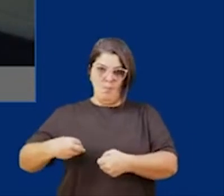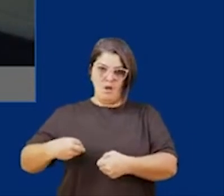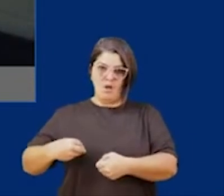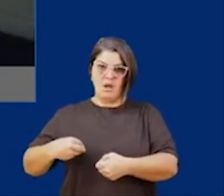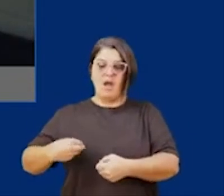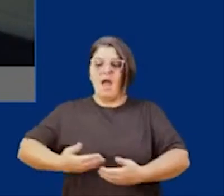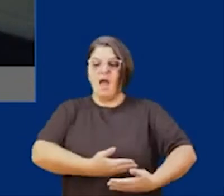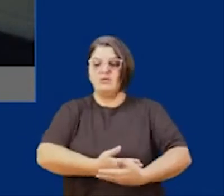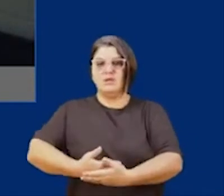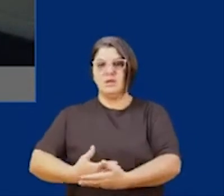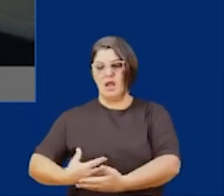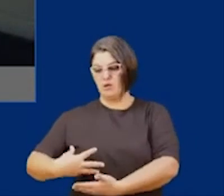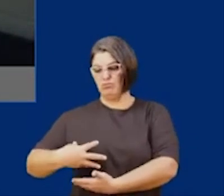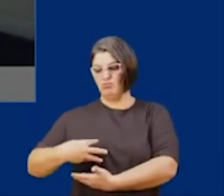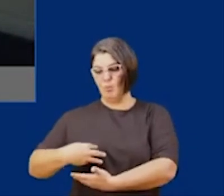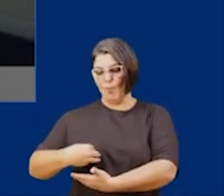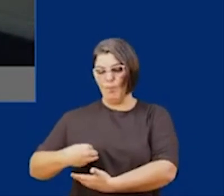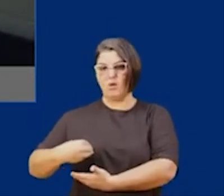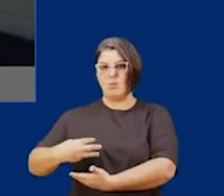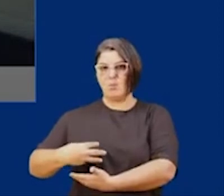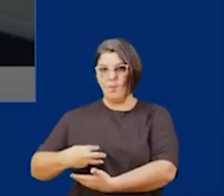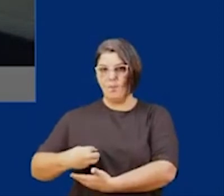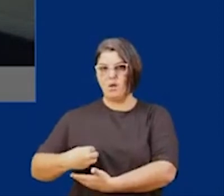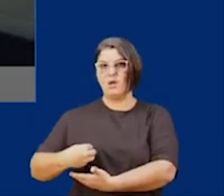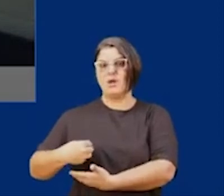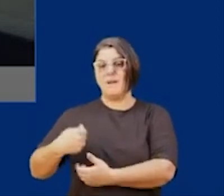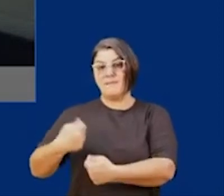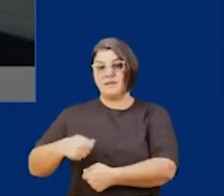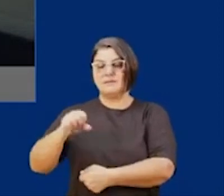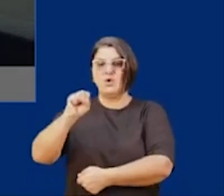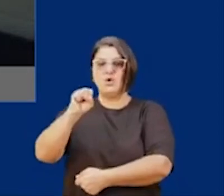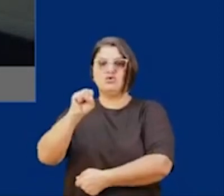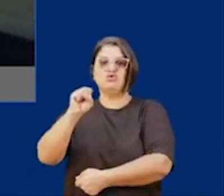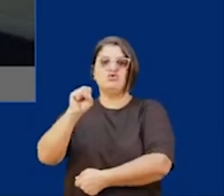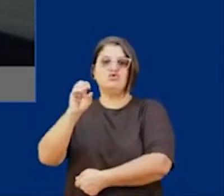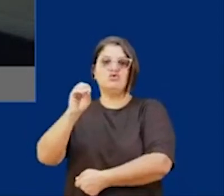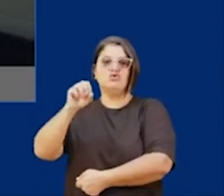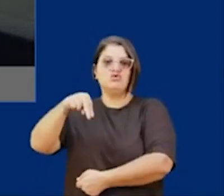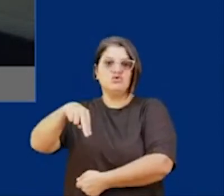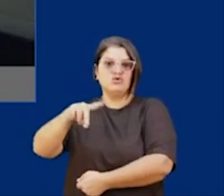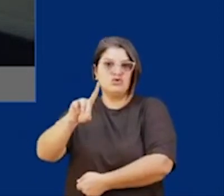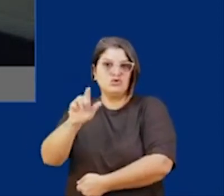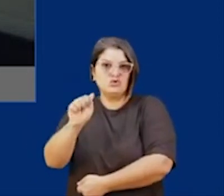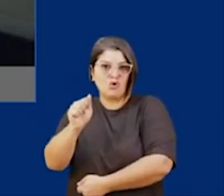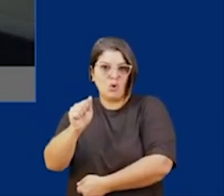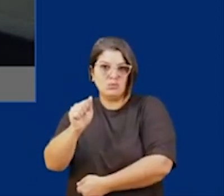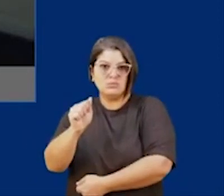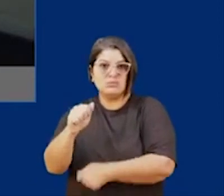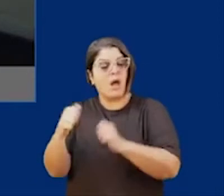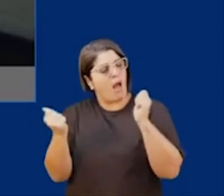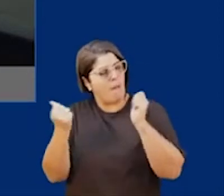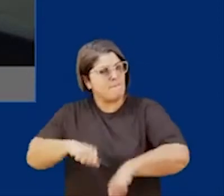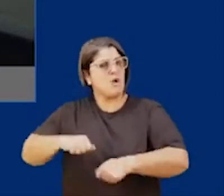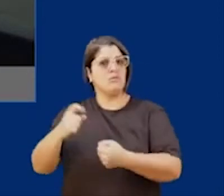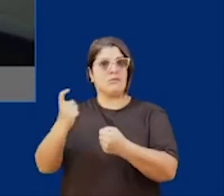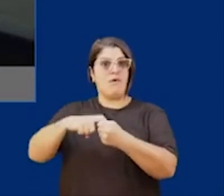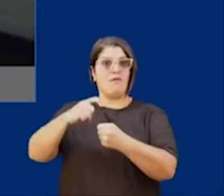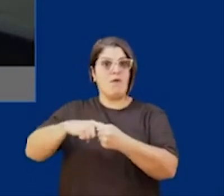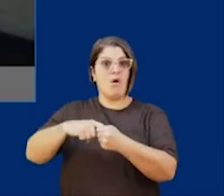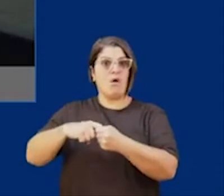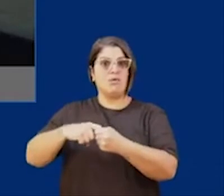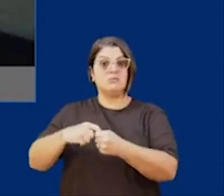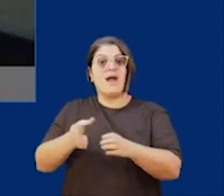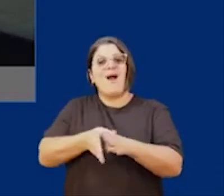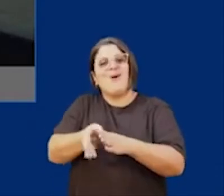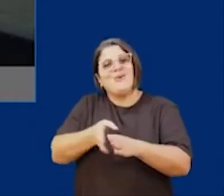e tentar voltar a mamar no peito, né, então é bom as mães saberem que tem outras formas de retomar essa amamentação, né. No guia